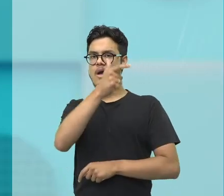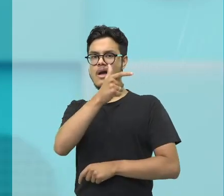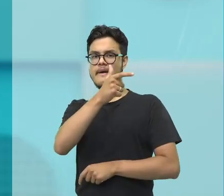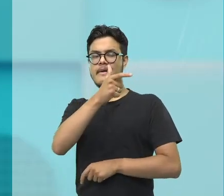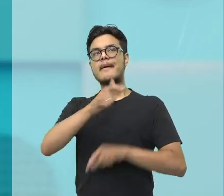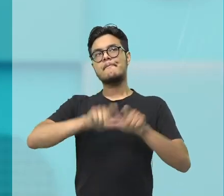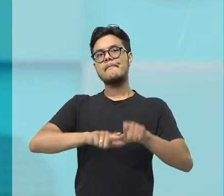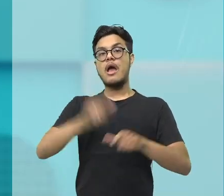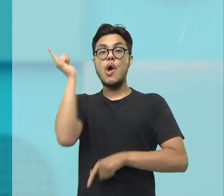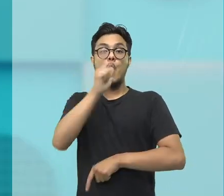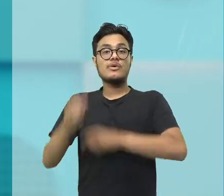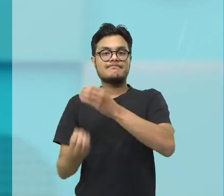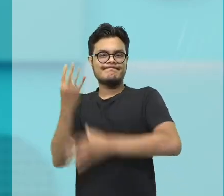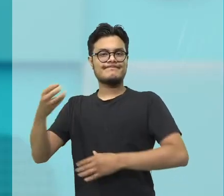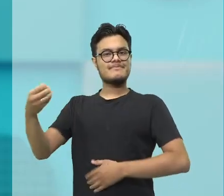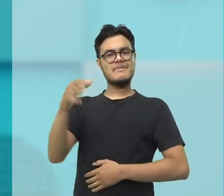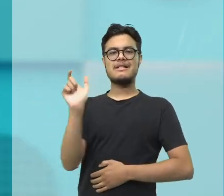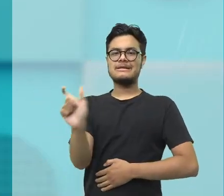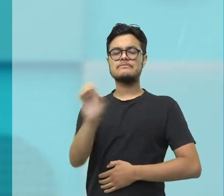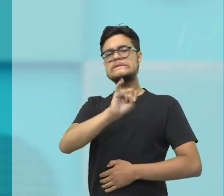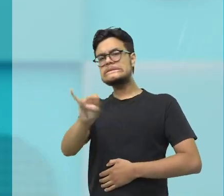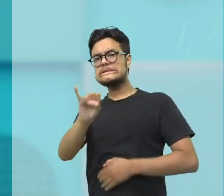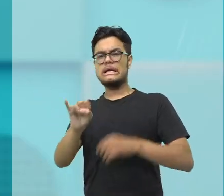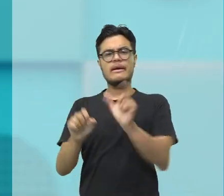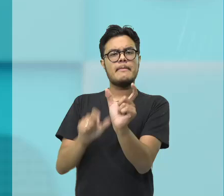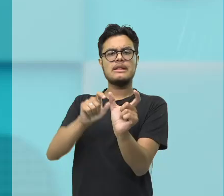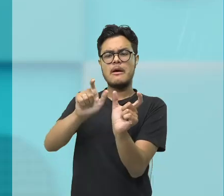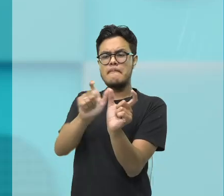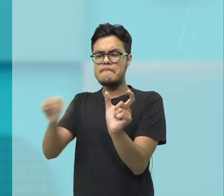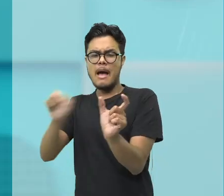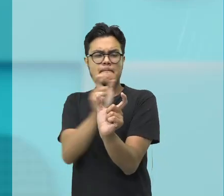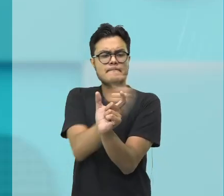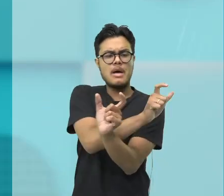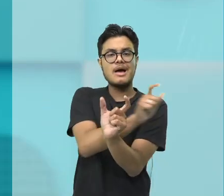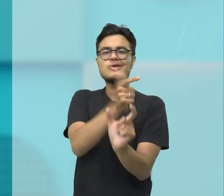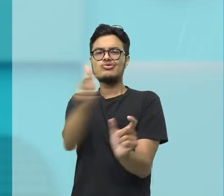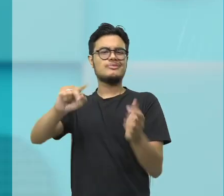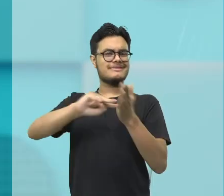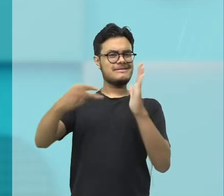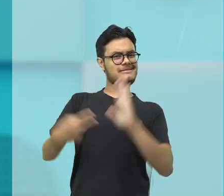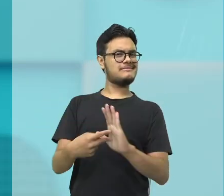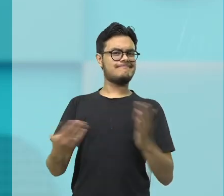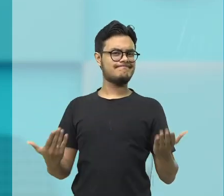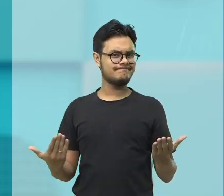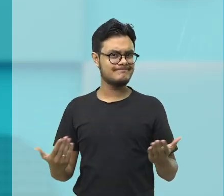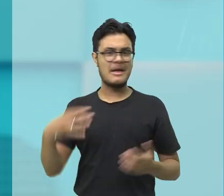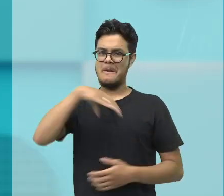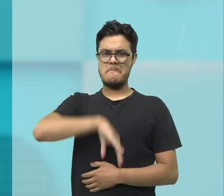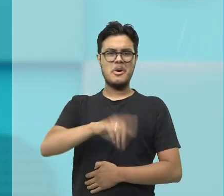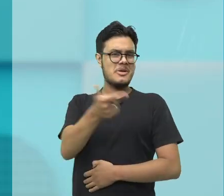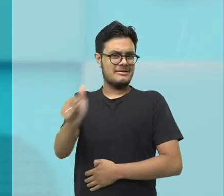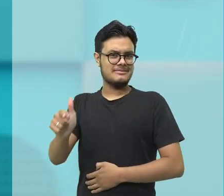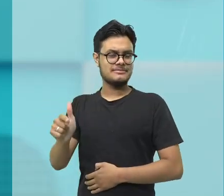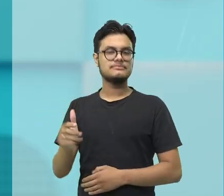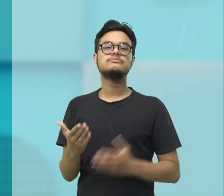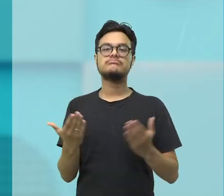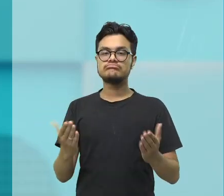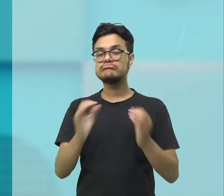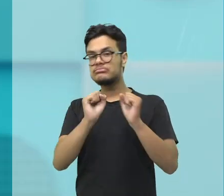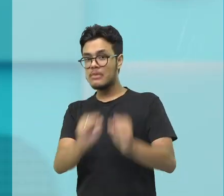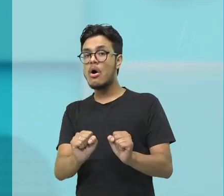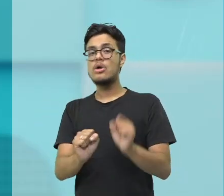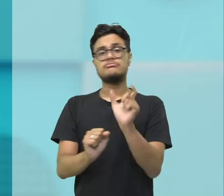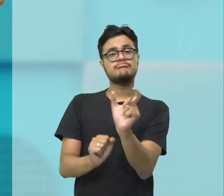um sentido, porque se tirar qualquer um deles, vai deixar de existir essa palavra na língua portuguesa, e às vezes eles podem